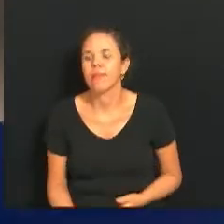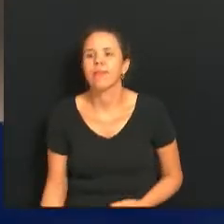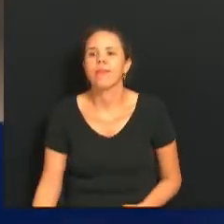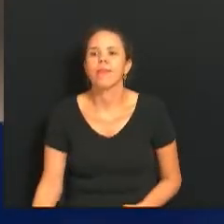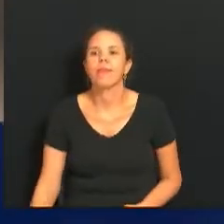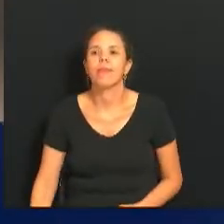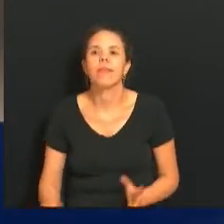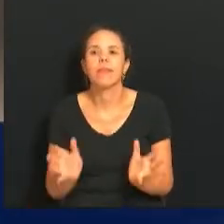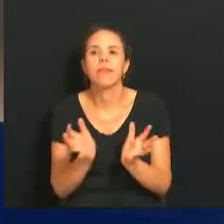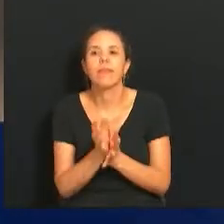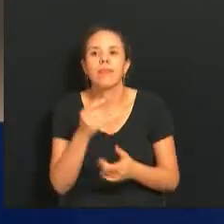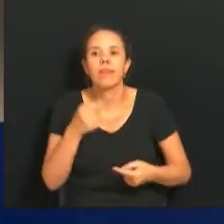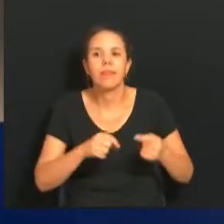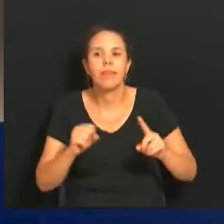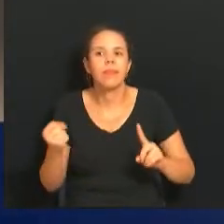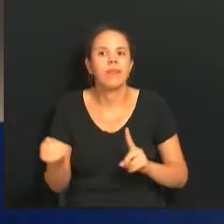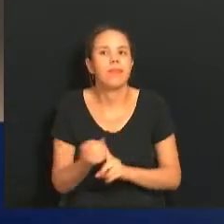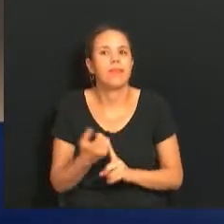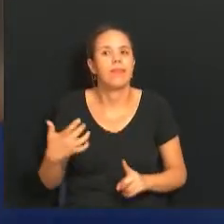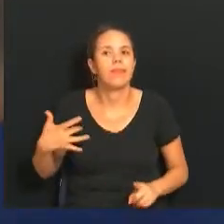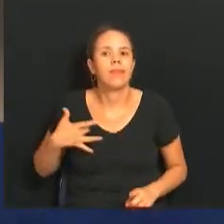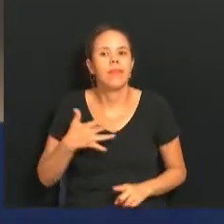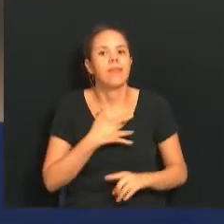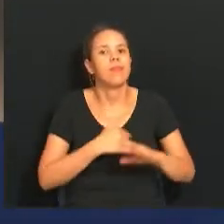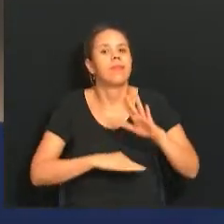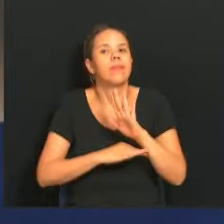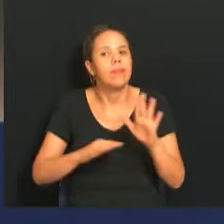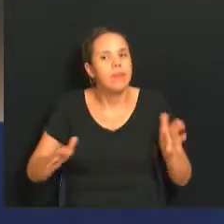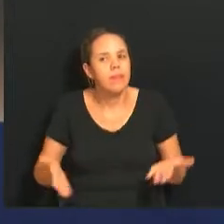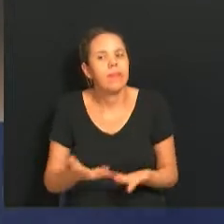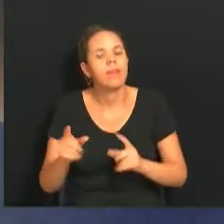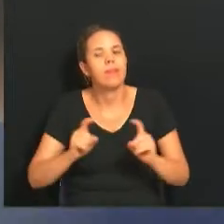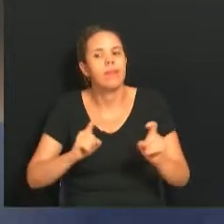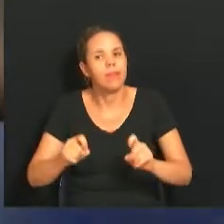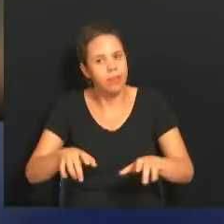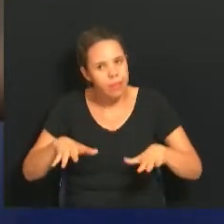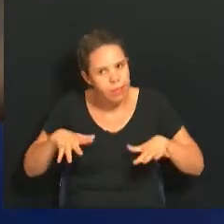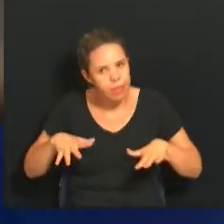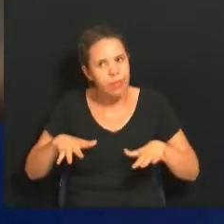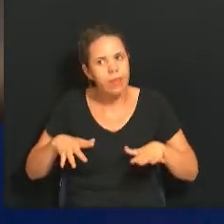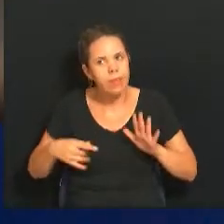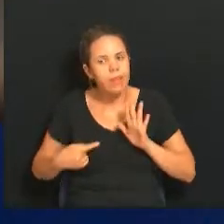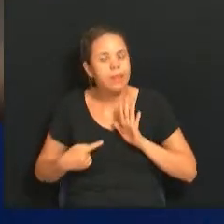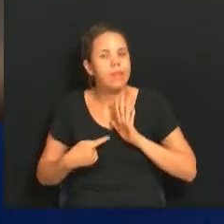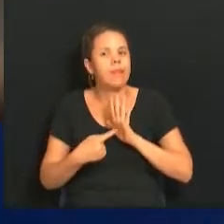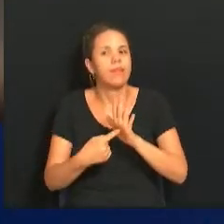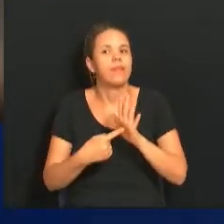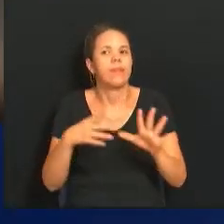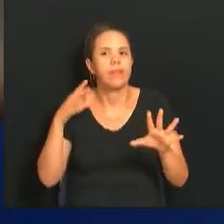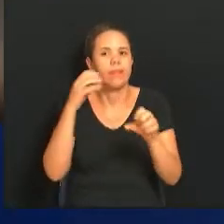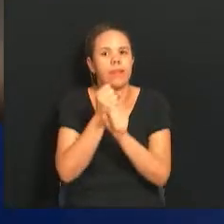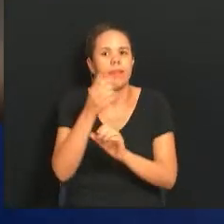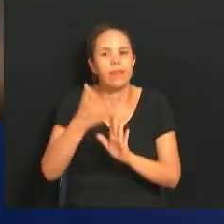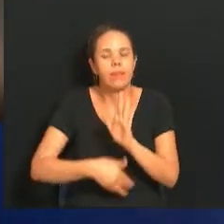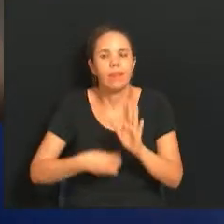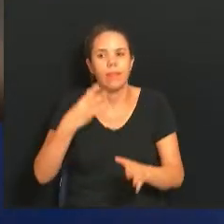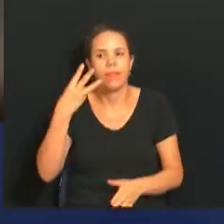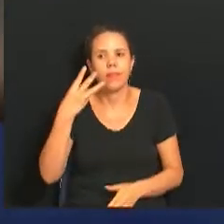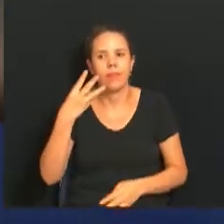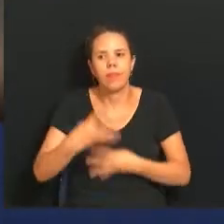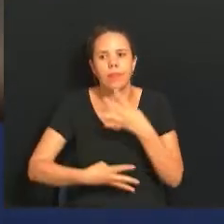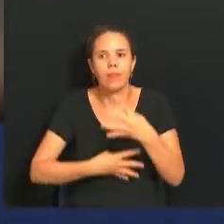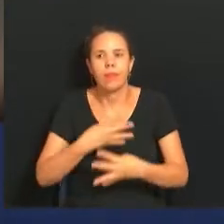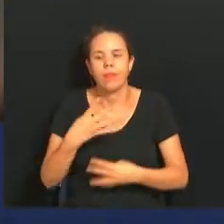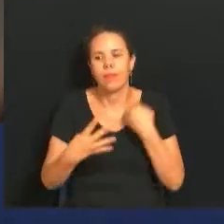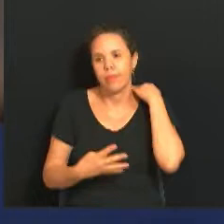Comissão de Política Social e Saúde da Câmara promove audiência pública para a apresentação de contas do terceiro quadrimestre